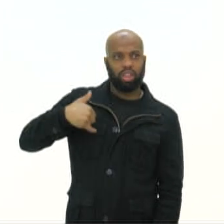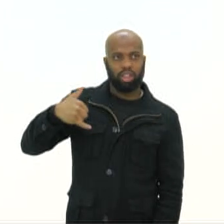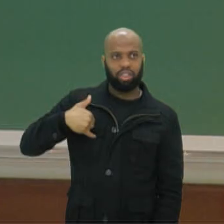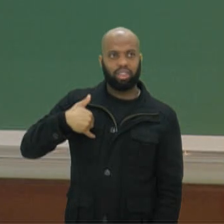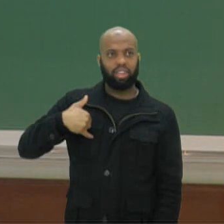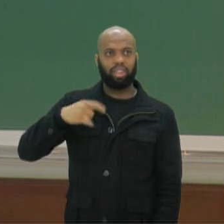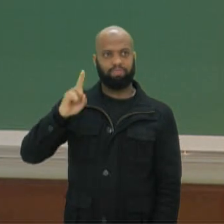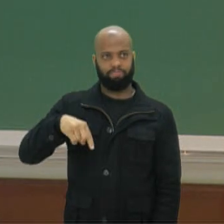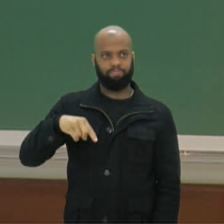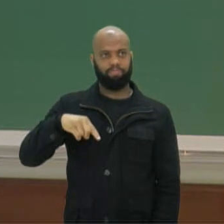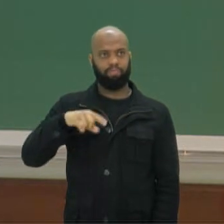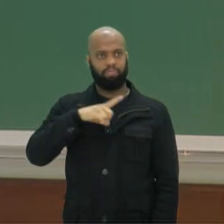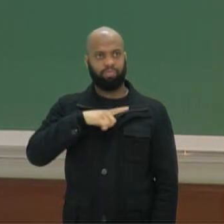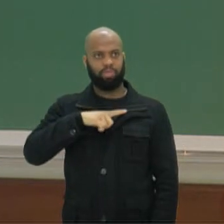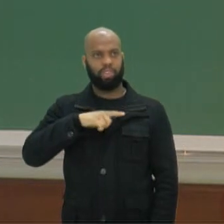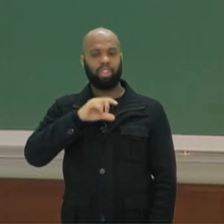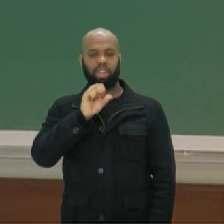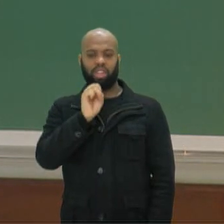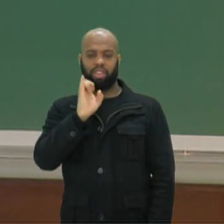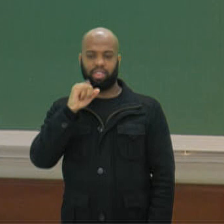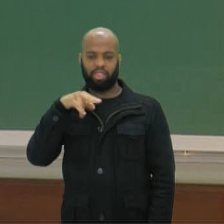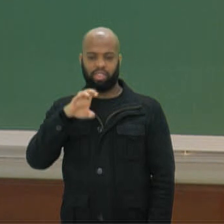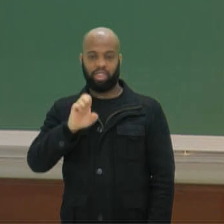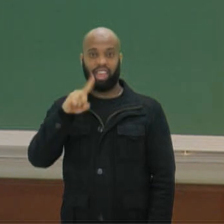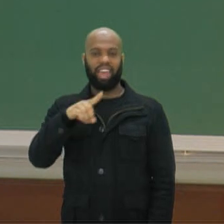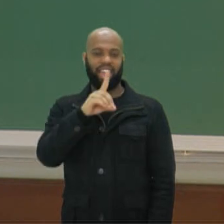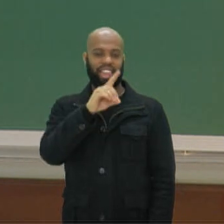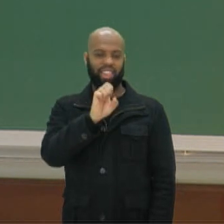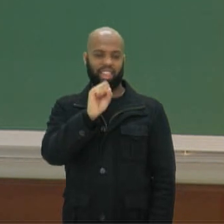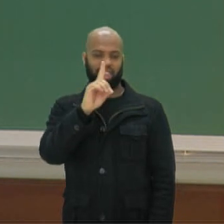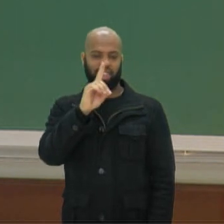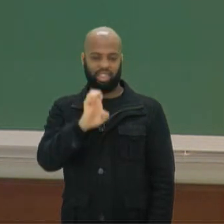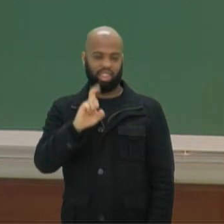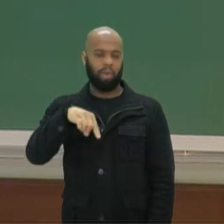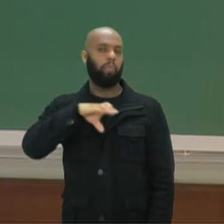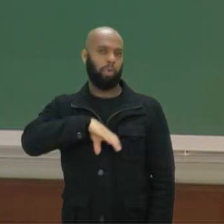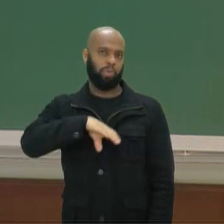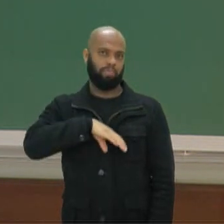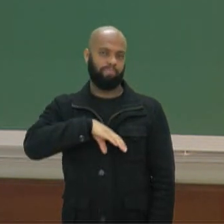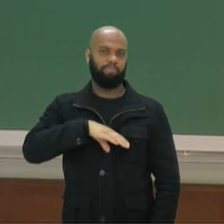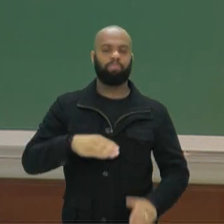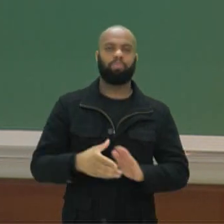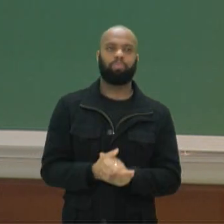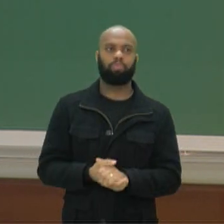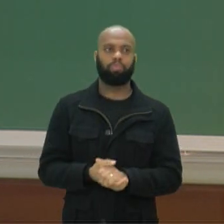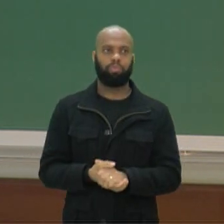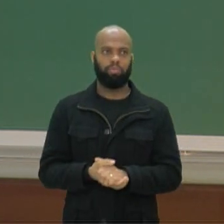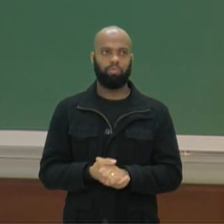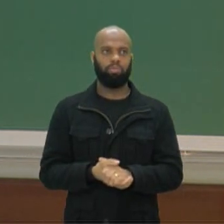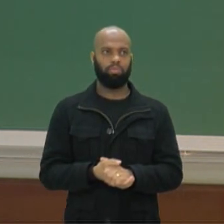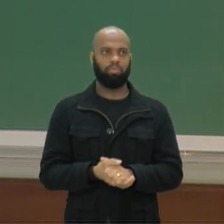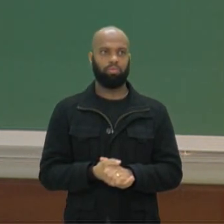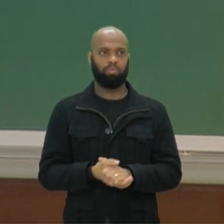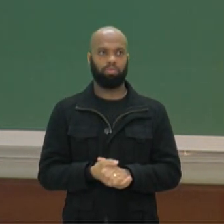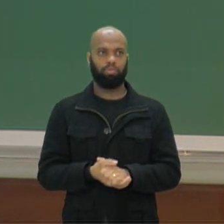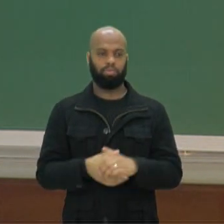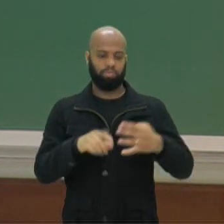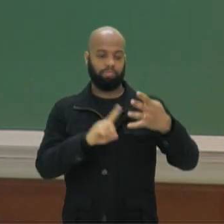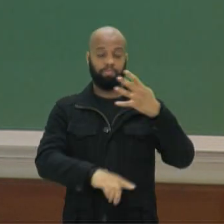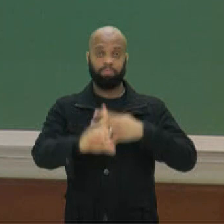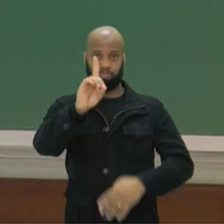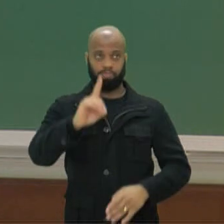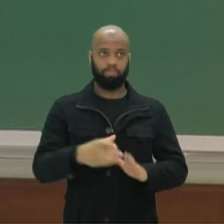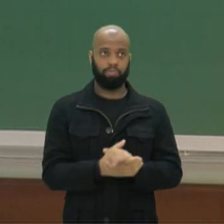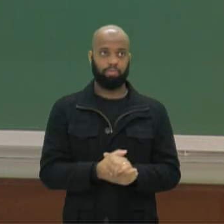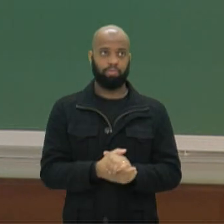perfeito, né? Começou e continua. D. I bought a new DVD last Monday. Eu